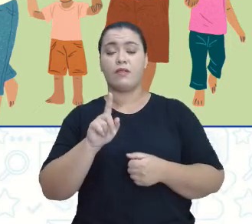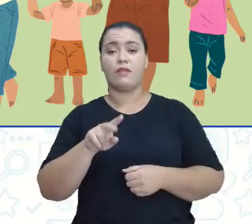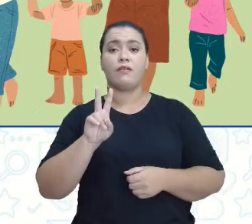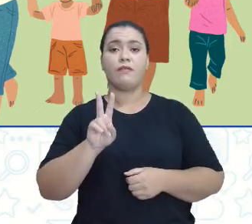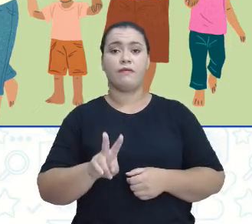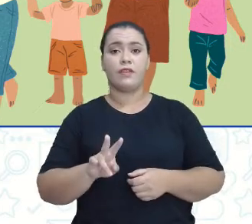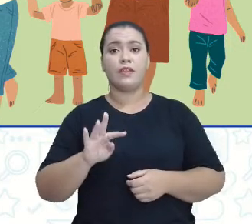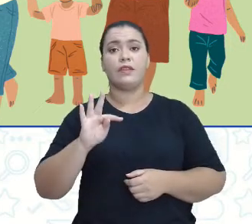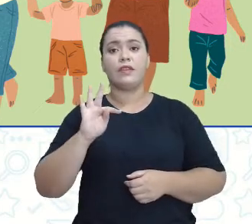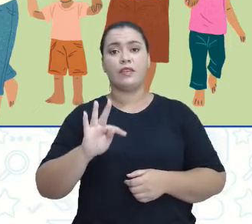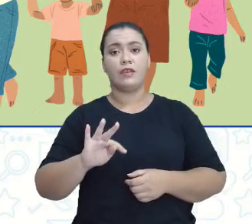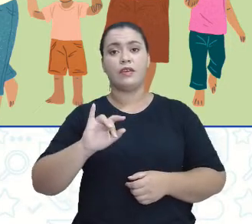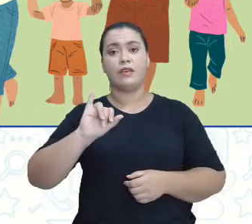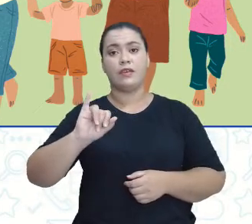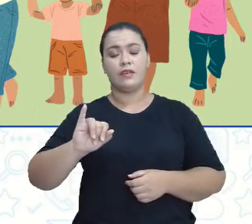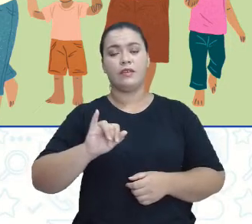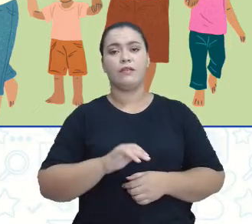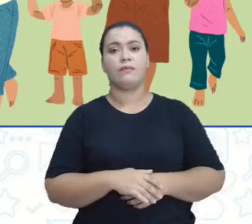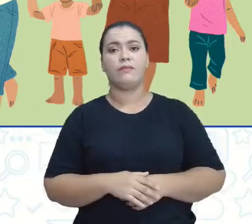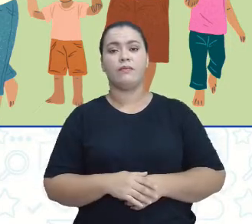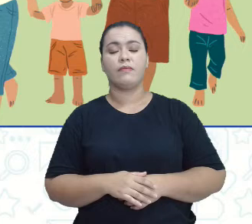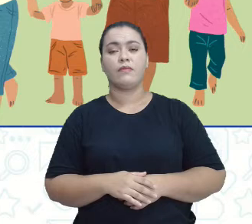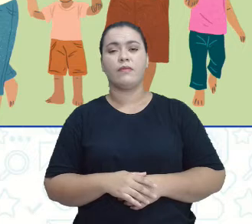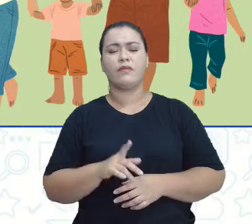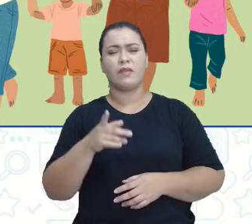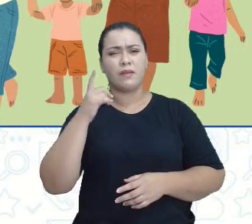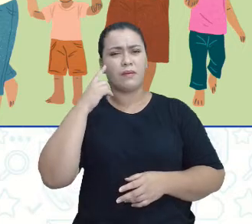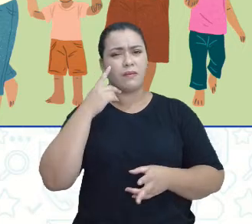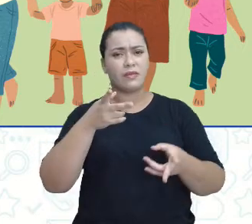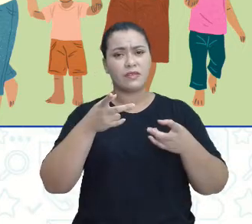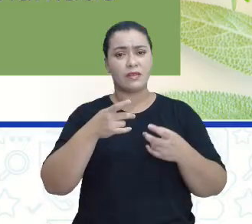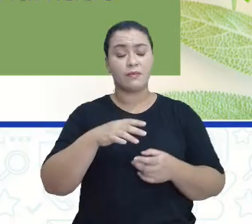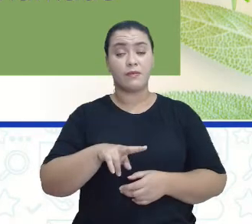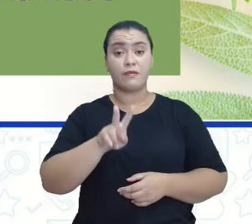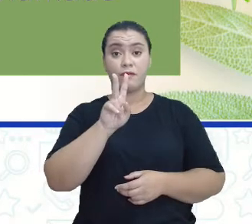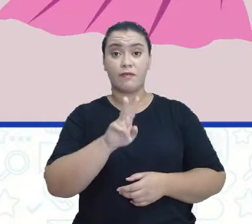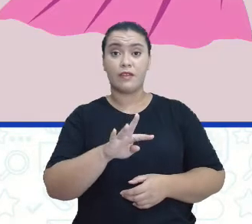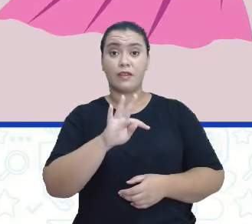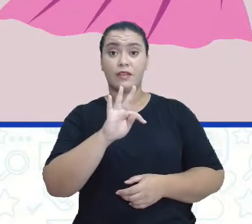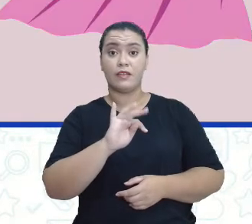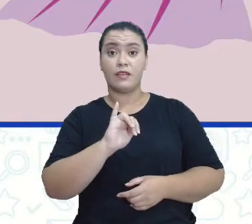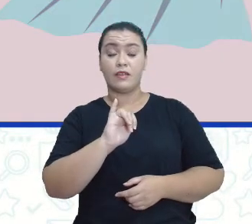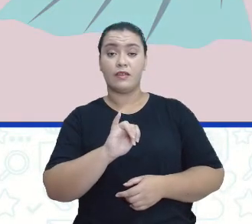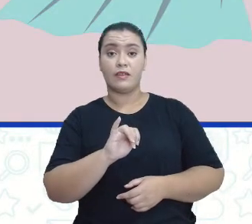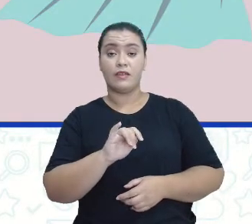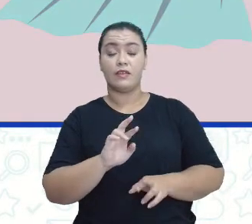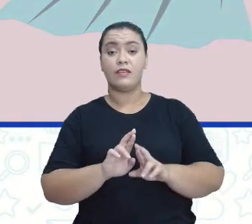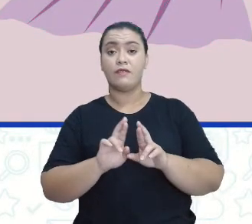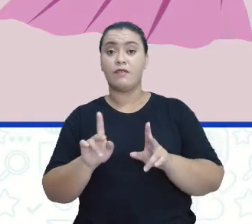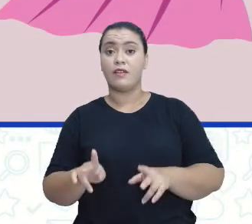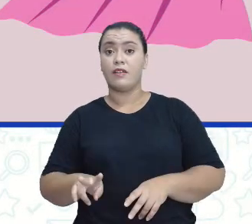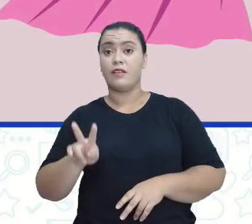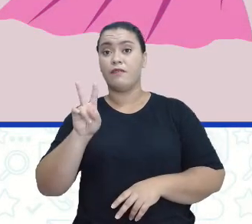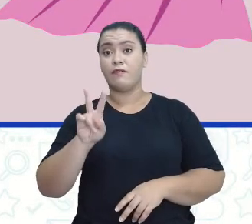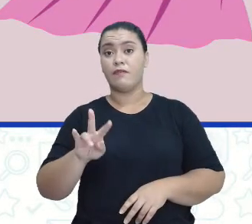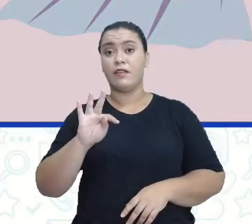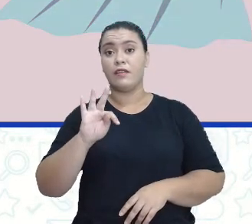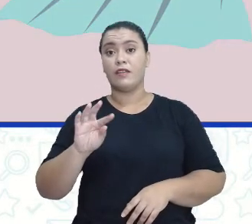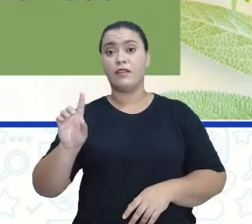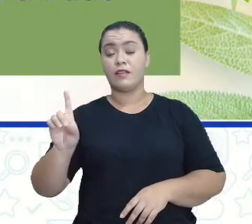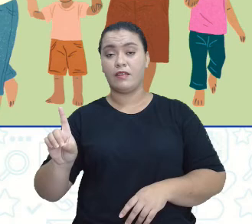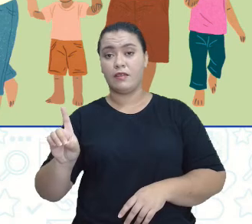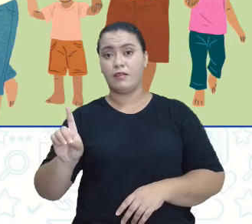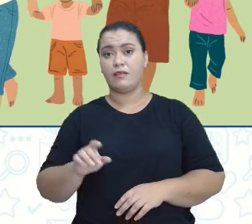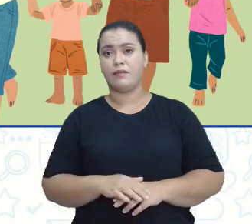indireto. Percebem a diferença entre um verbo transitivo indireto e um verbo transitivo direto? Olha, aqui a gente não